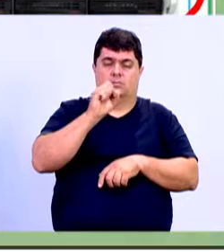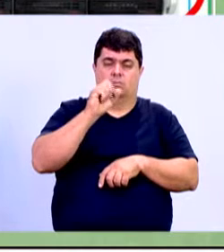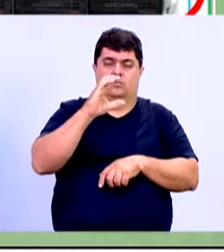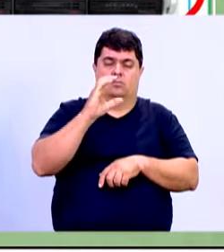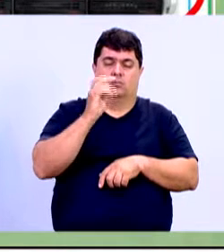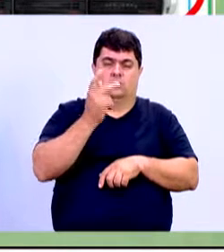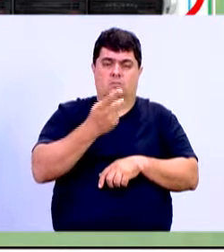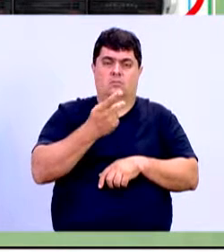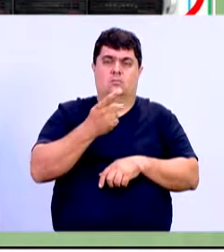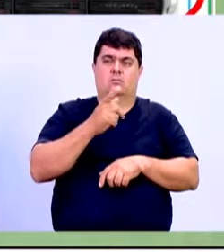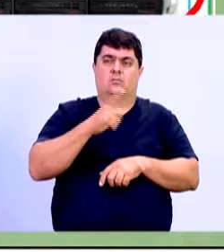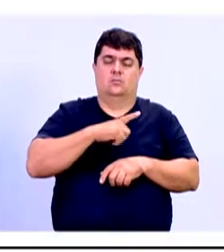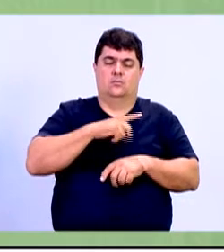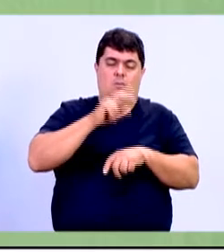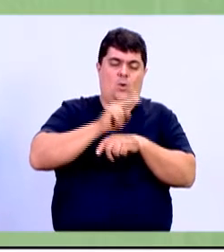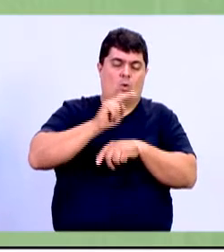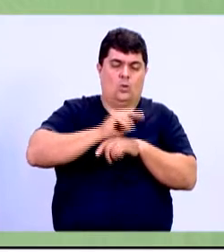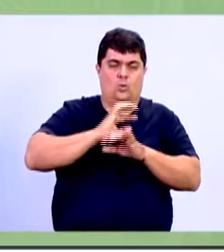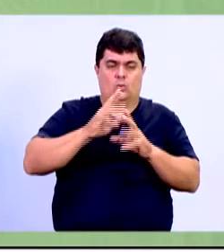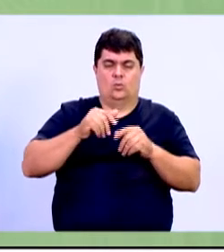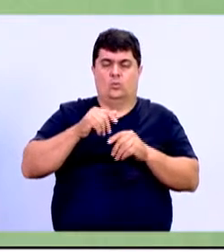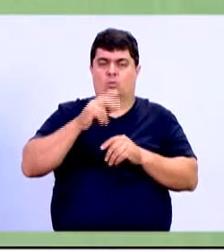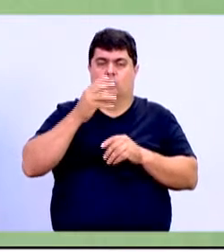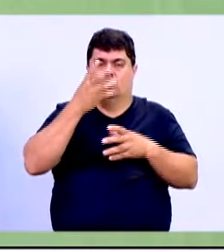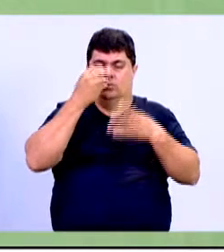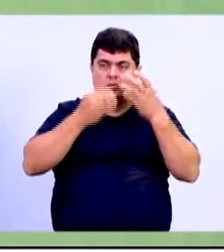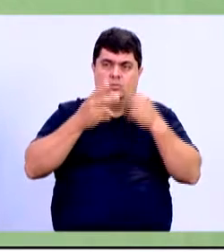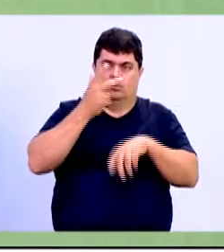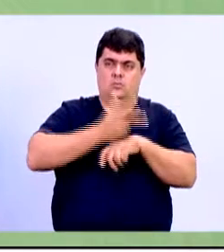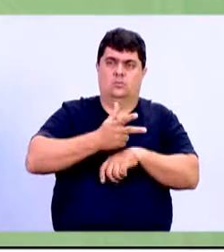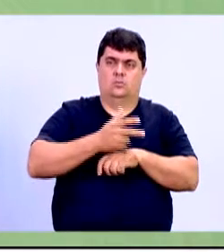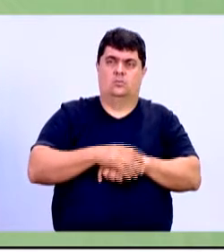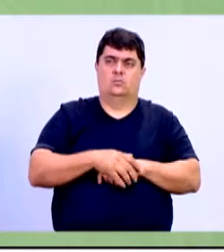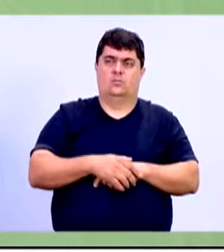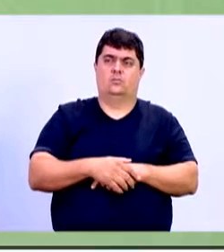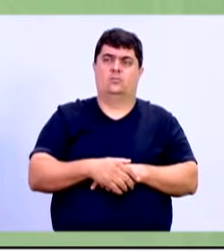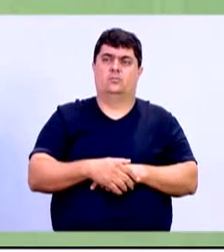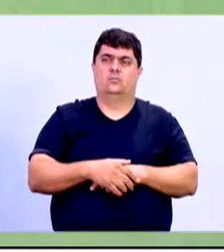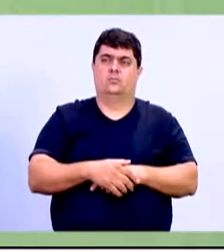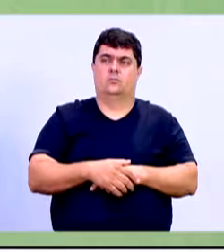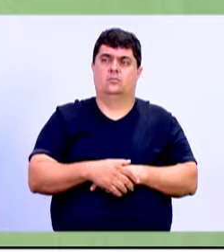todas as imagens dos servidores. Esse aqui